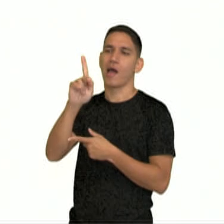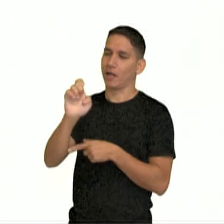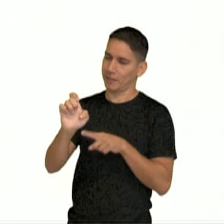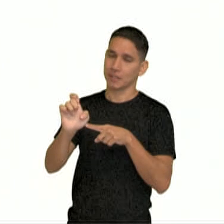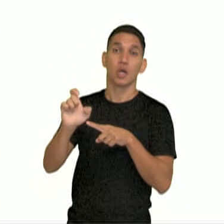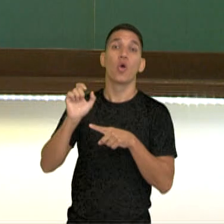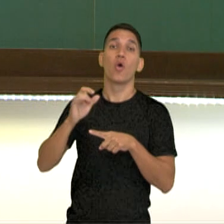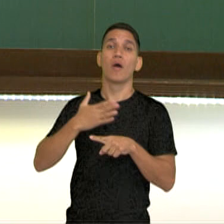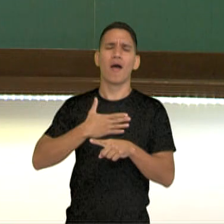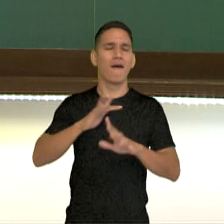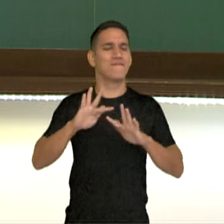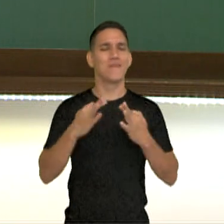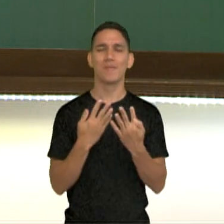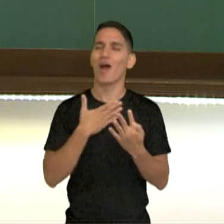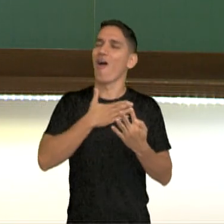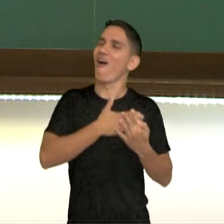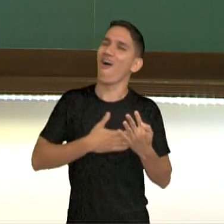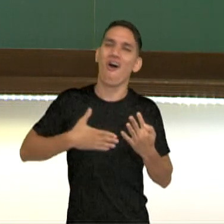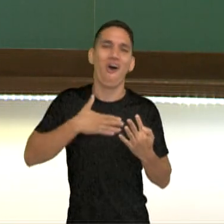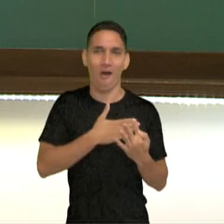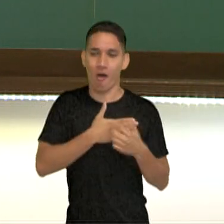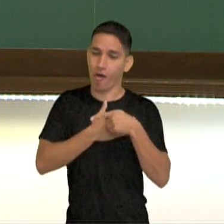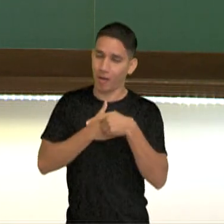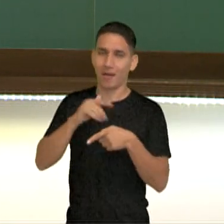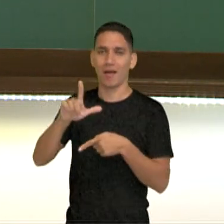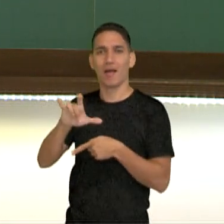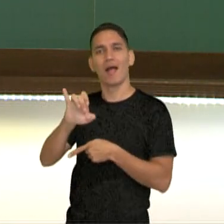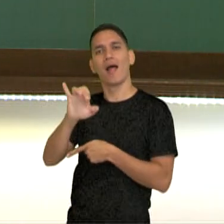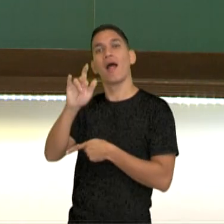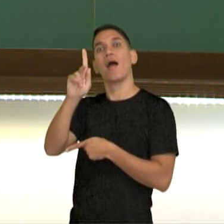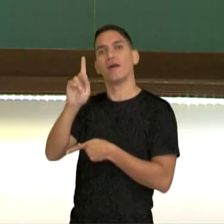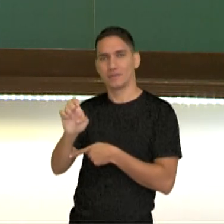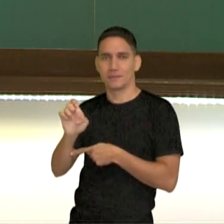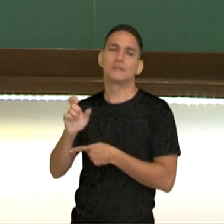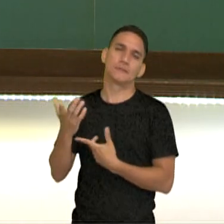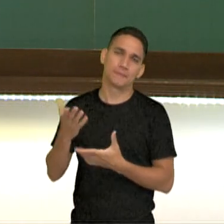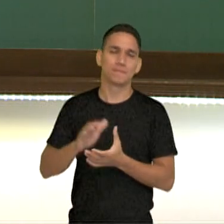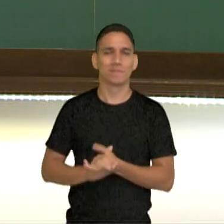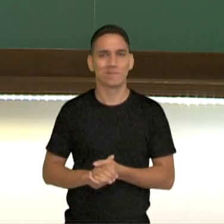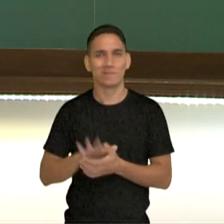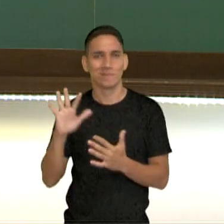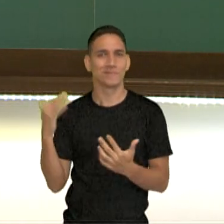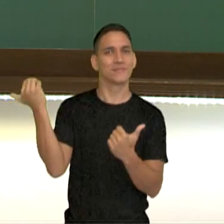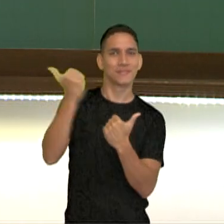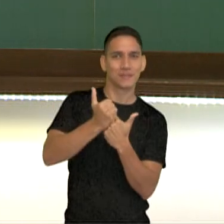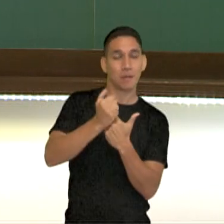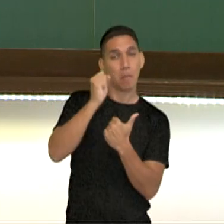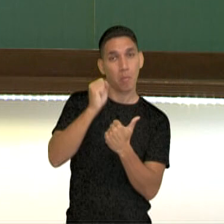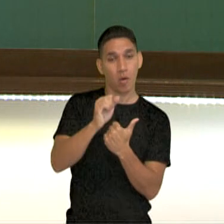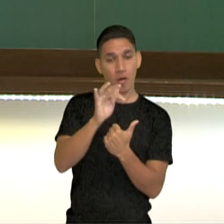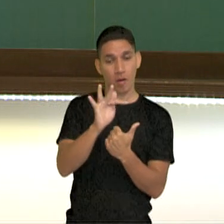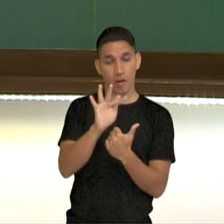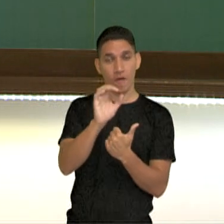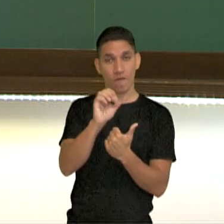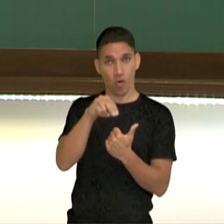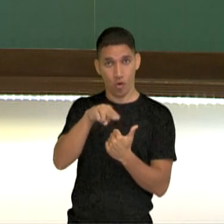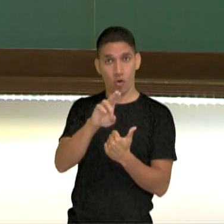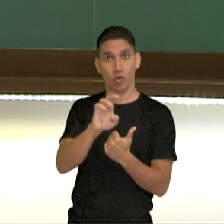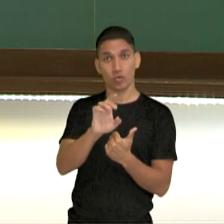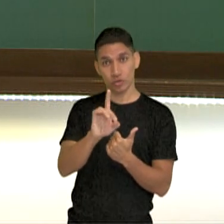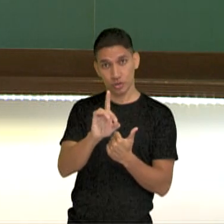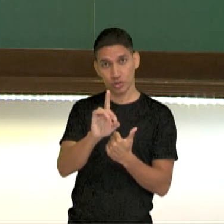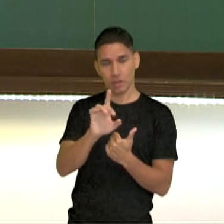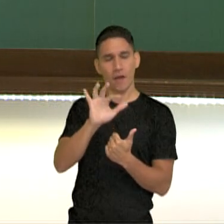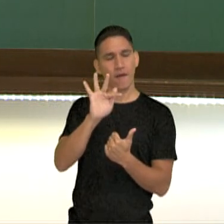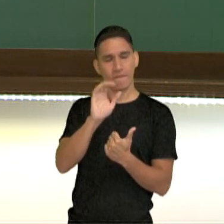minha família gosta de aparelhos eletrônicos. Então, eu posso substituir a palavra por like.